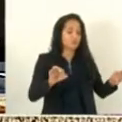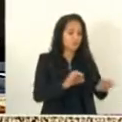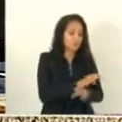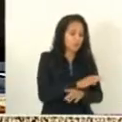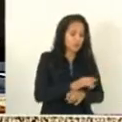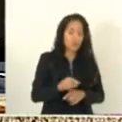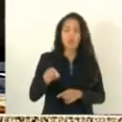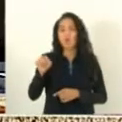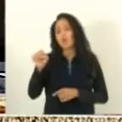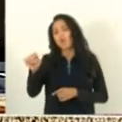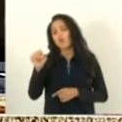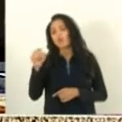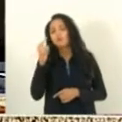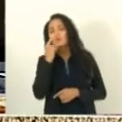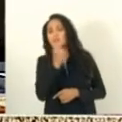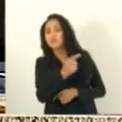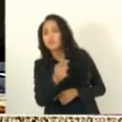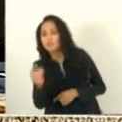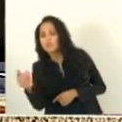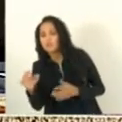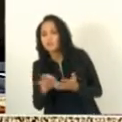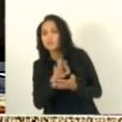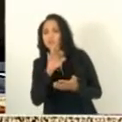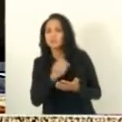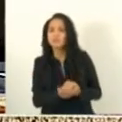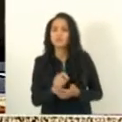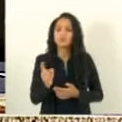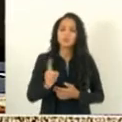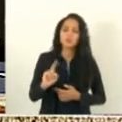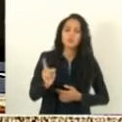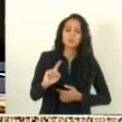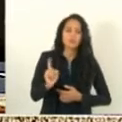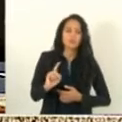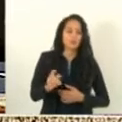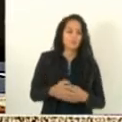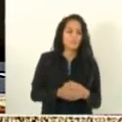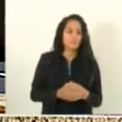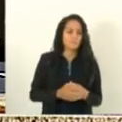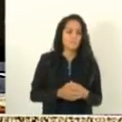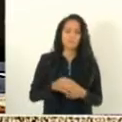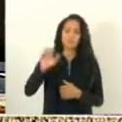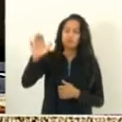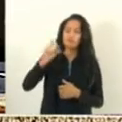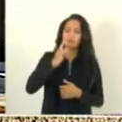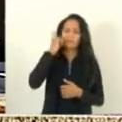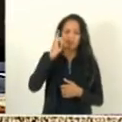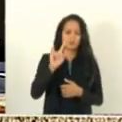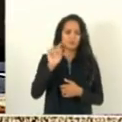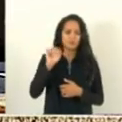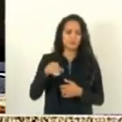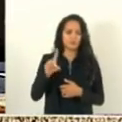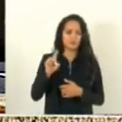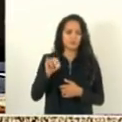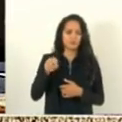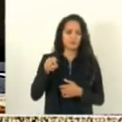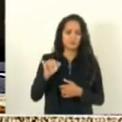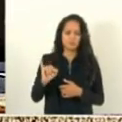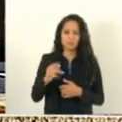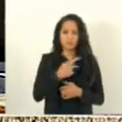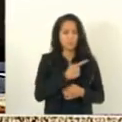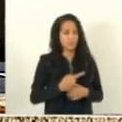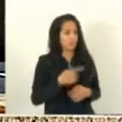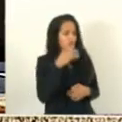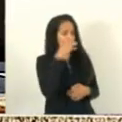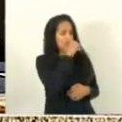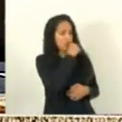senhor tem que ver se tem algum orador inscrito. Eu quero dizer deputado o seguinte... Deputado Fabrício Gandini. Eu quero dizer rapidamente, senhor presidente.